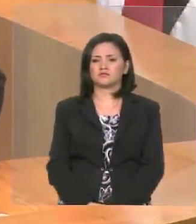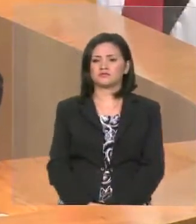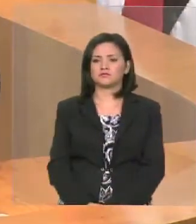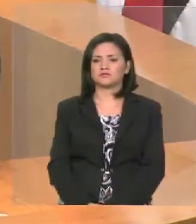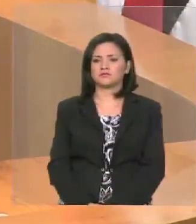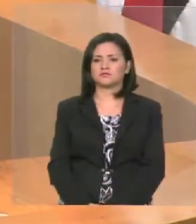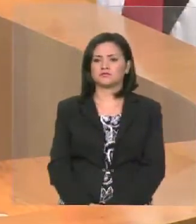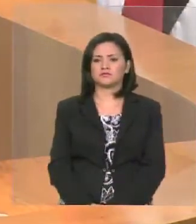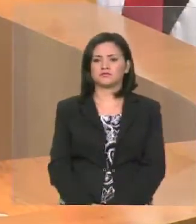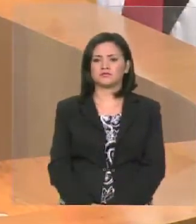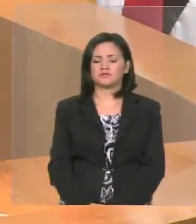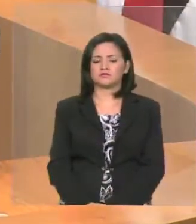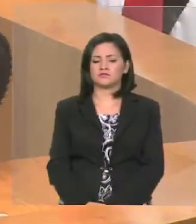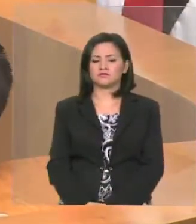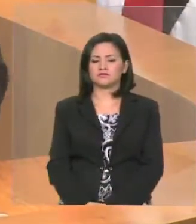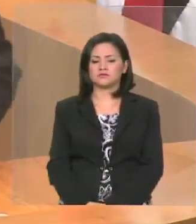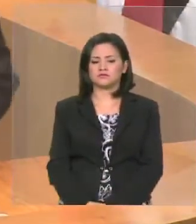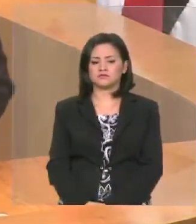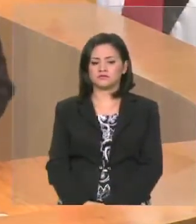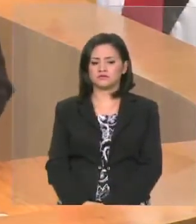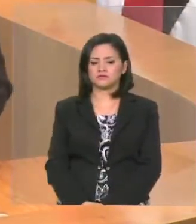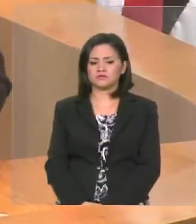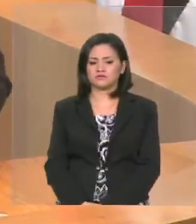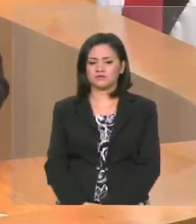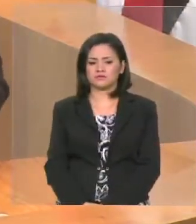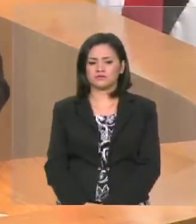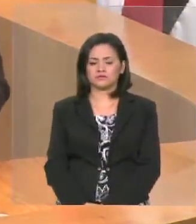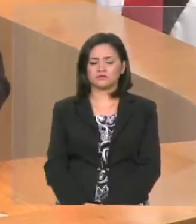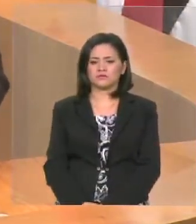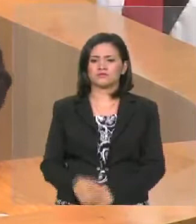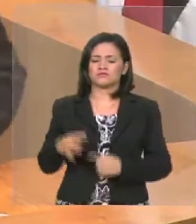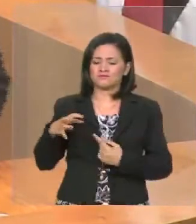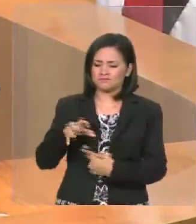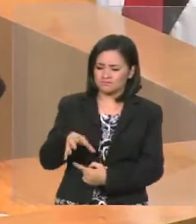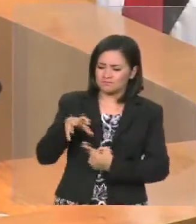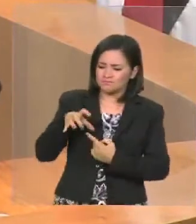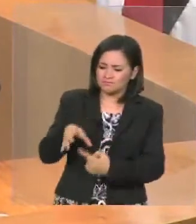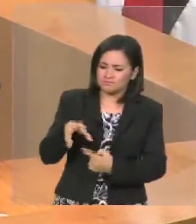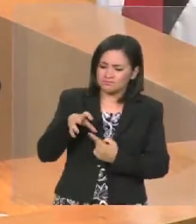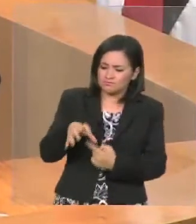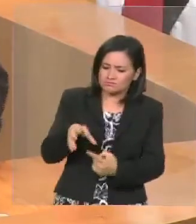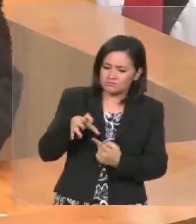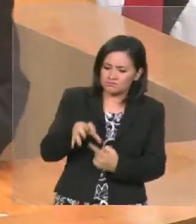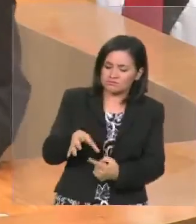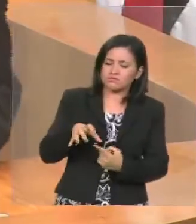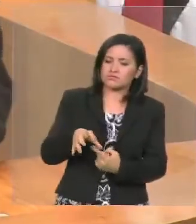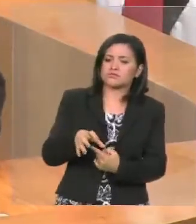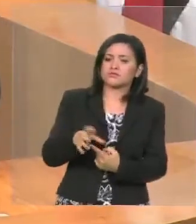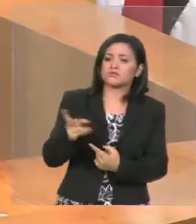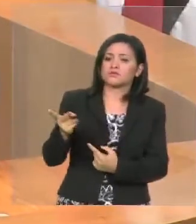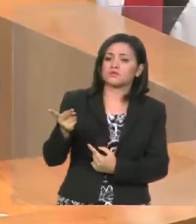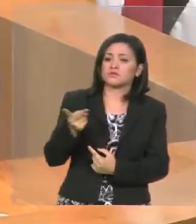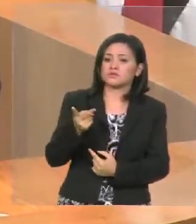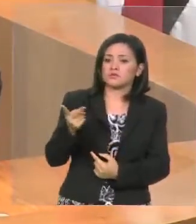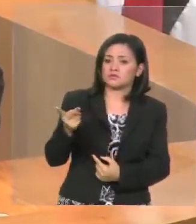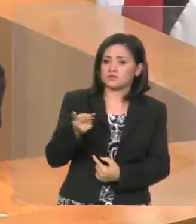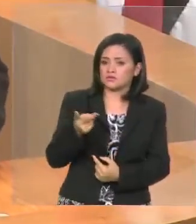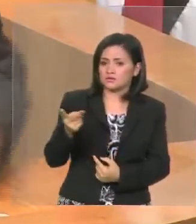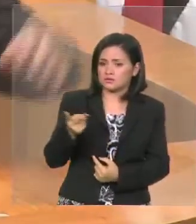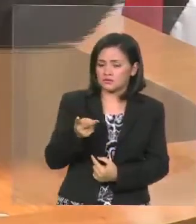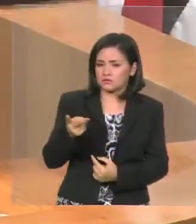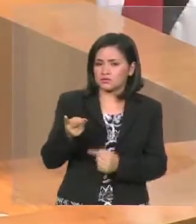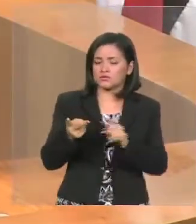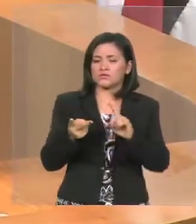casa. Fui caçado de forma impiedosa por duas máquinas públicas, a máquina